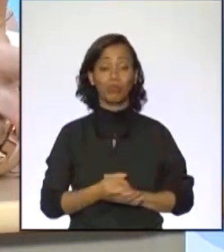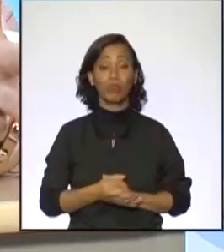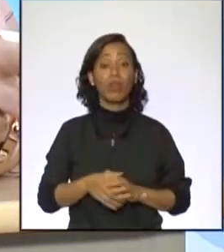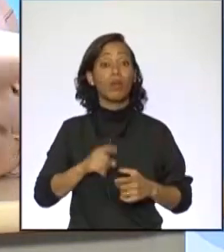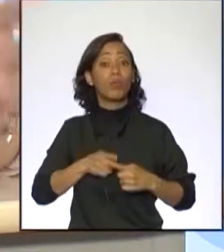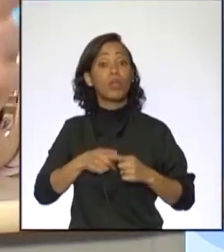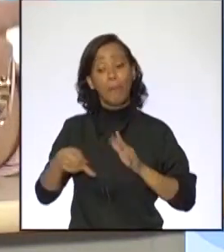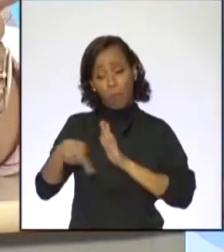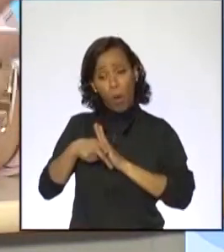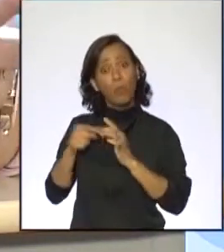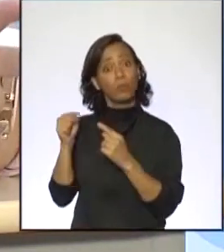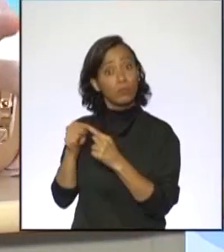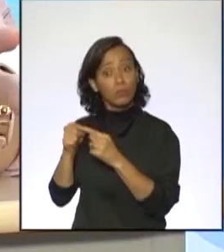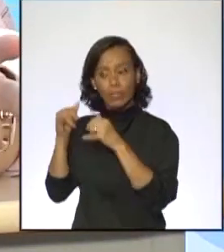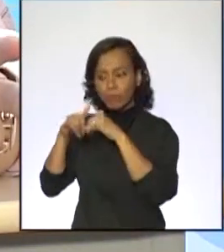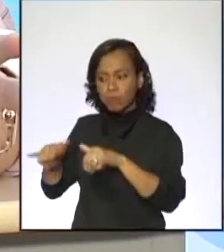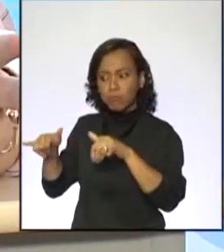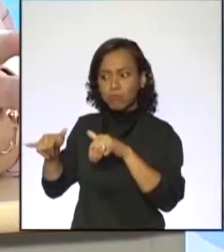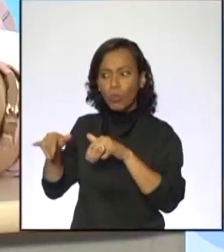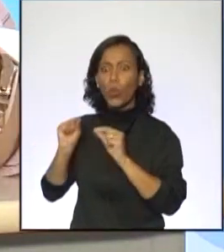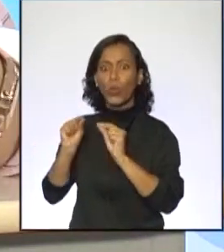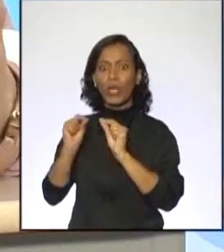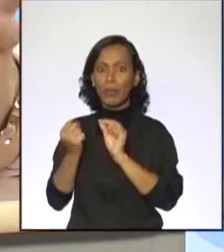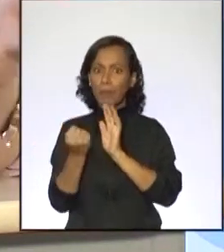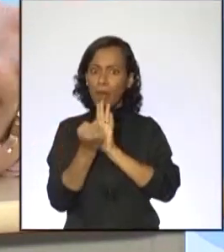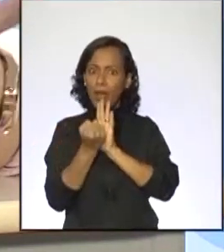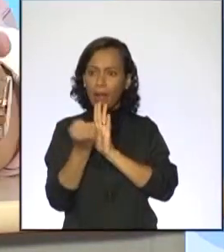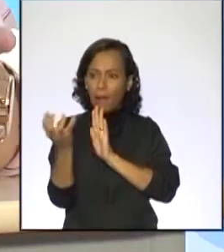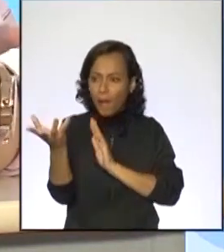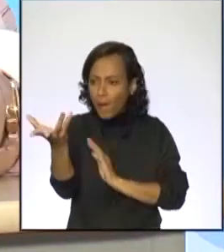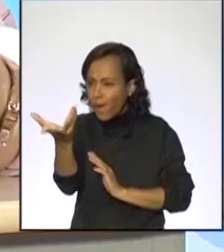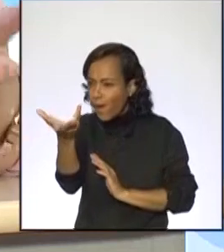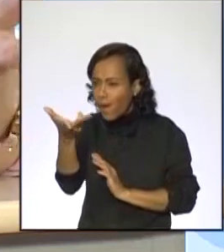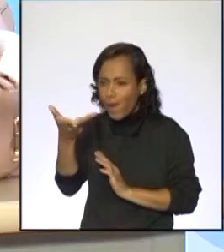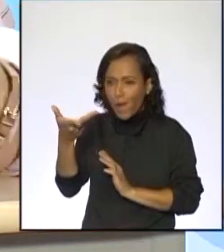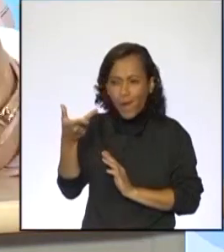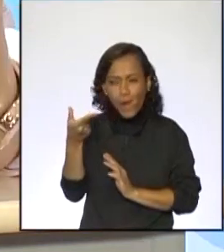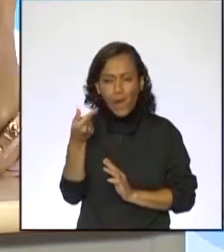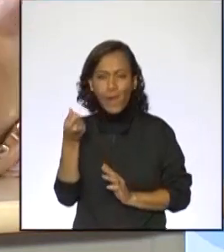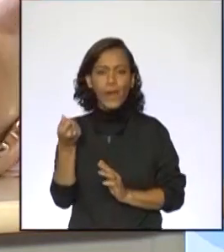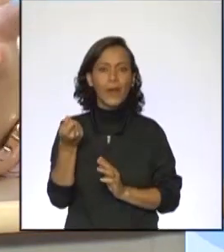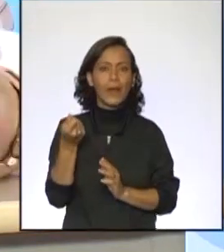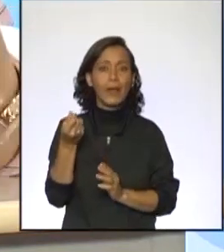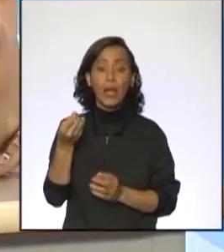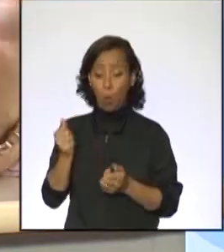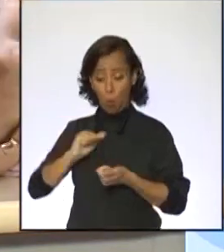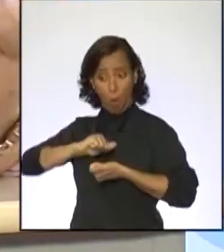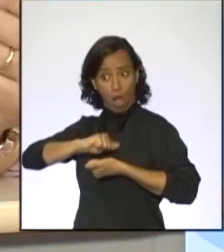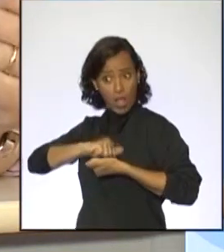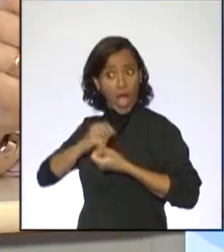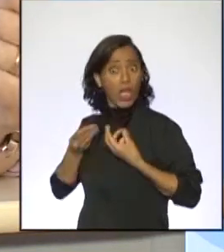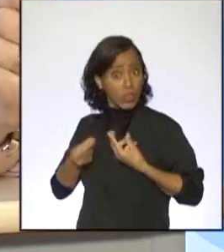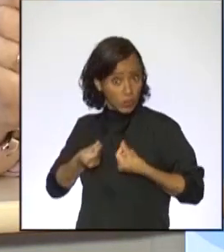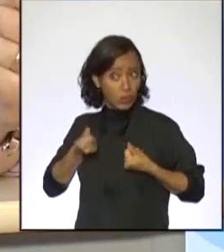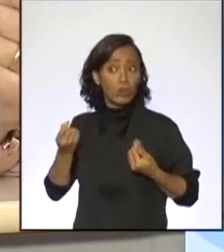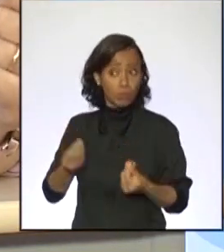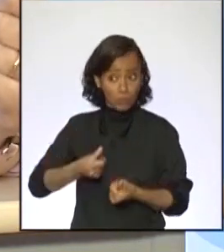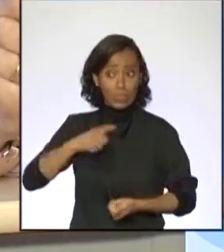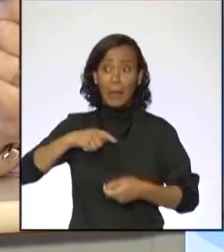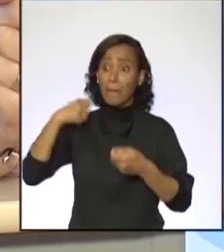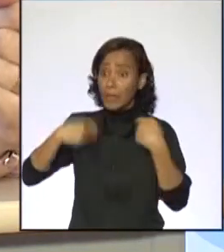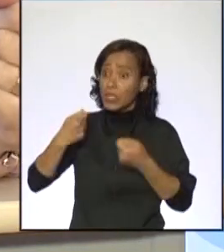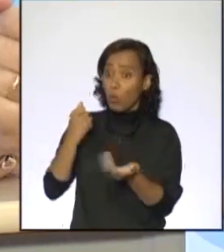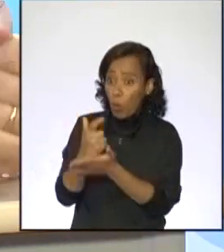tenta numa propaganda convencer o público de que algo que nós estamos falando é bom, é de qualidade, e você precisa disso para ser